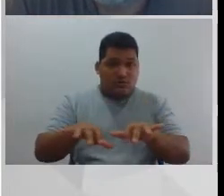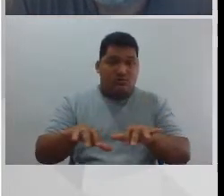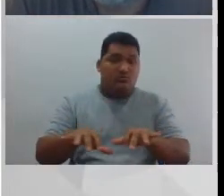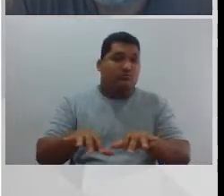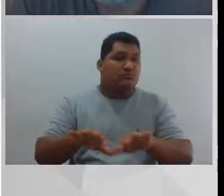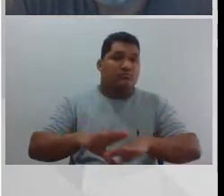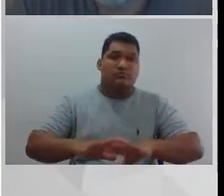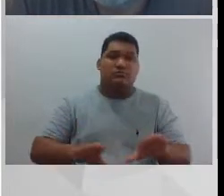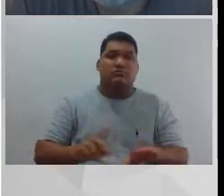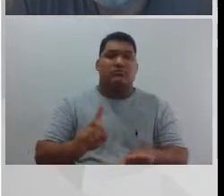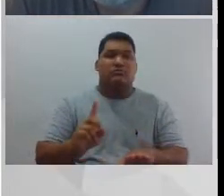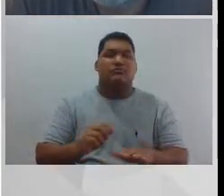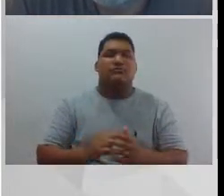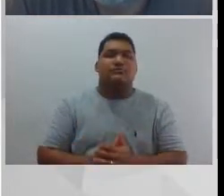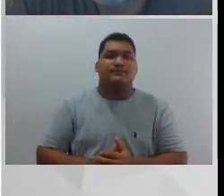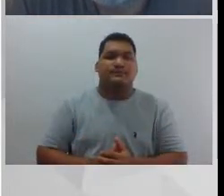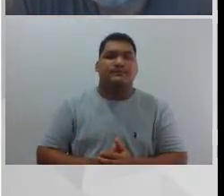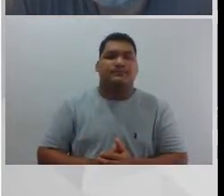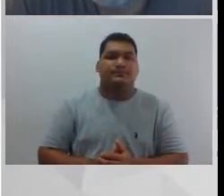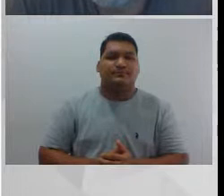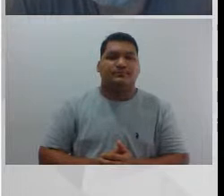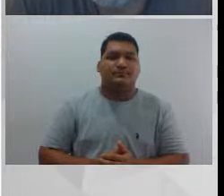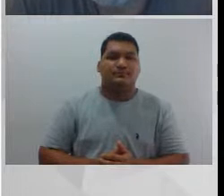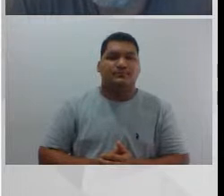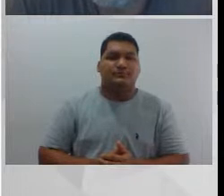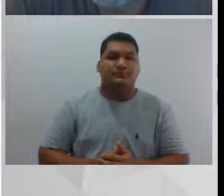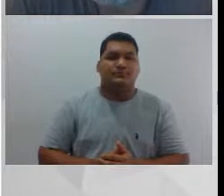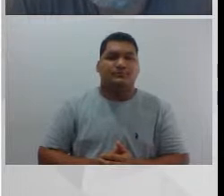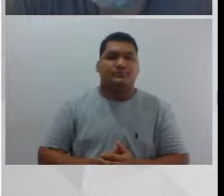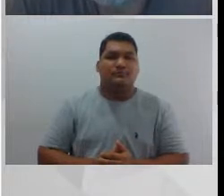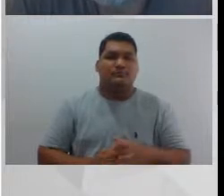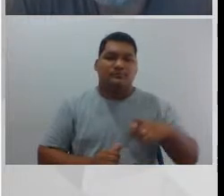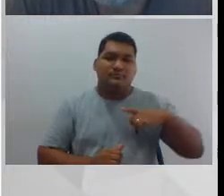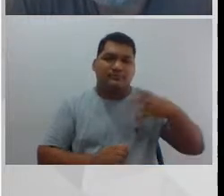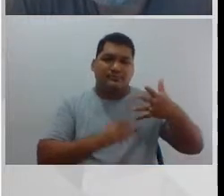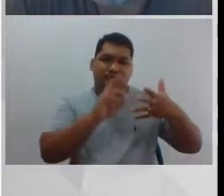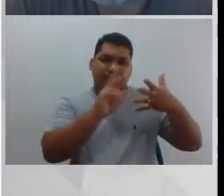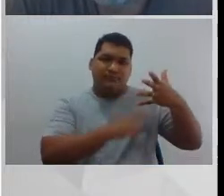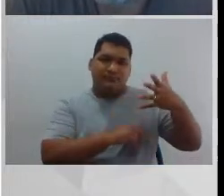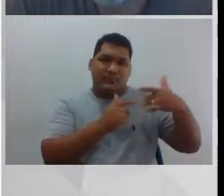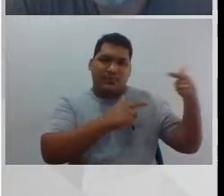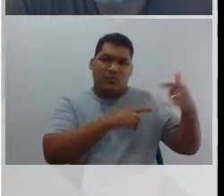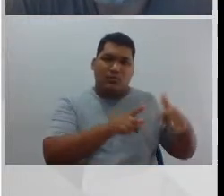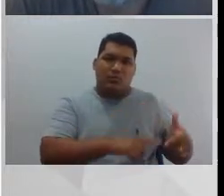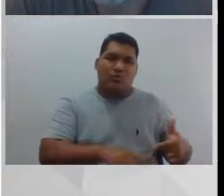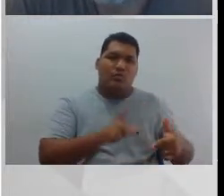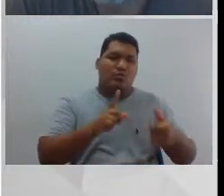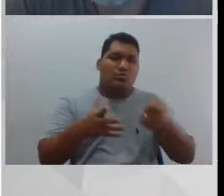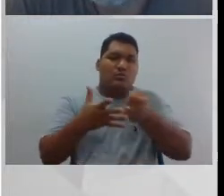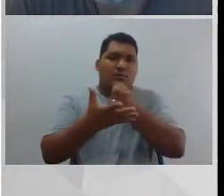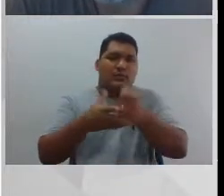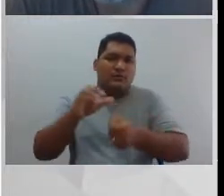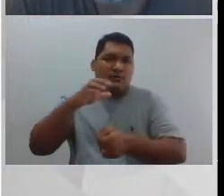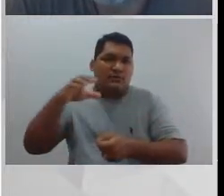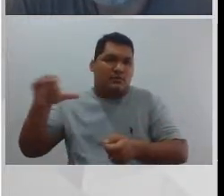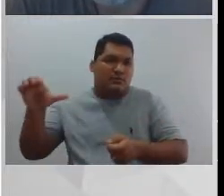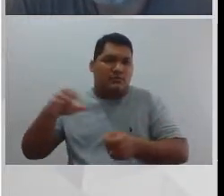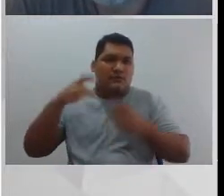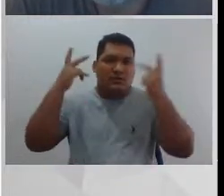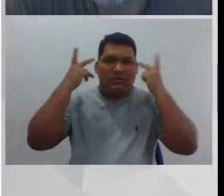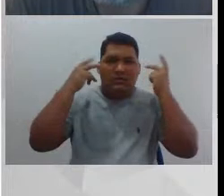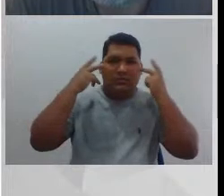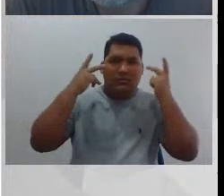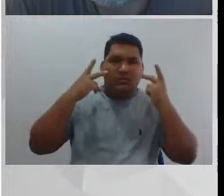computador e escrever código. Né? O código que você escreve tem uma base científica tradicional,